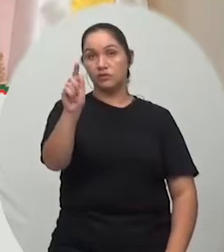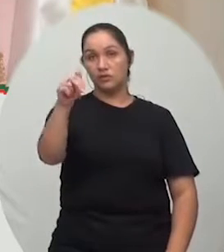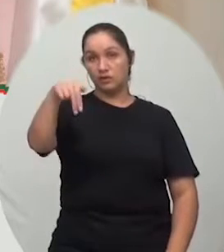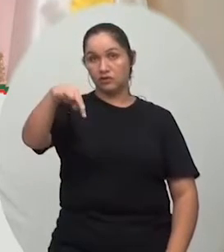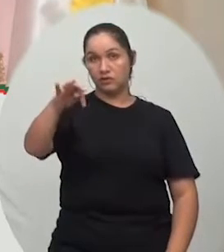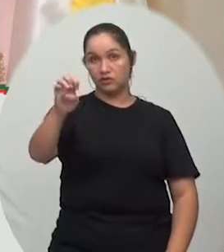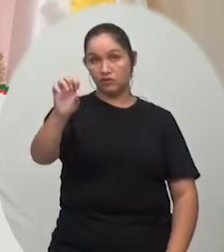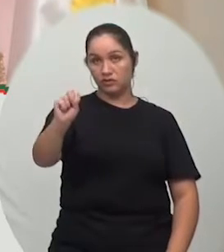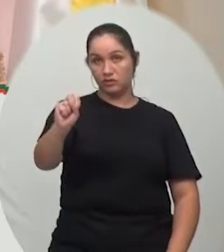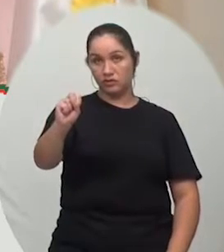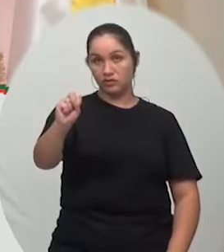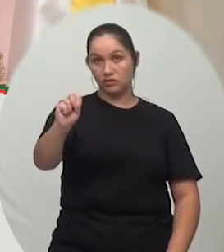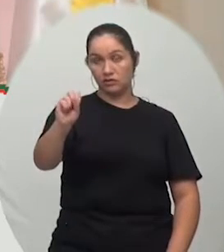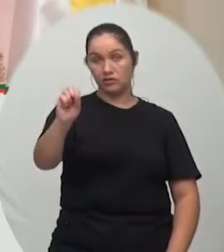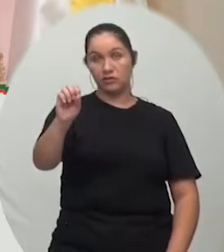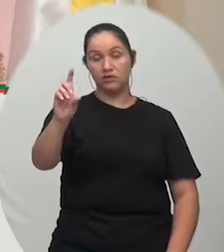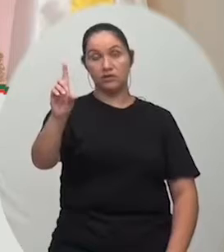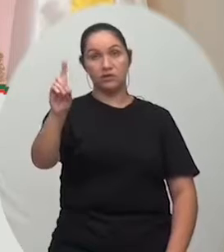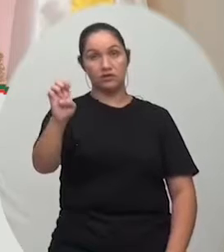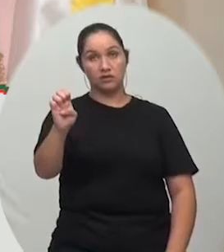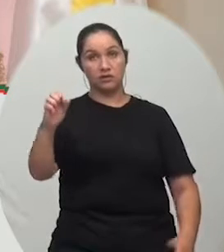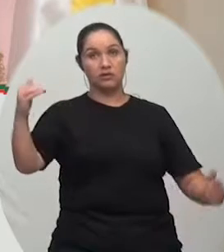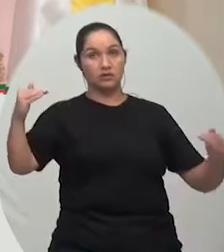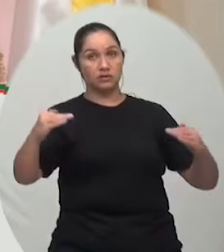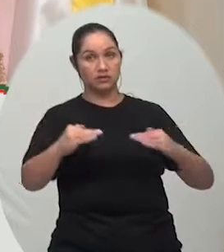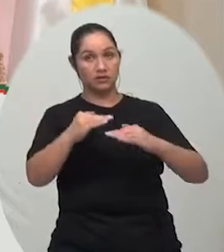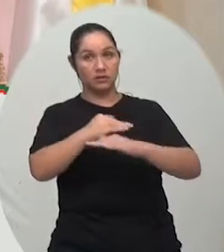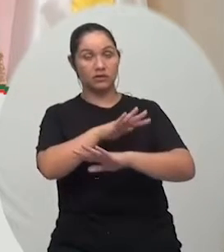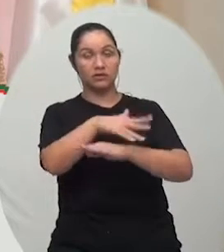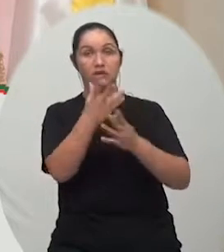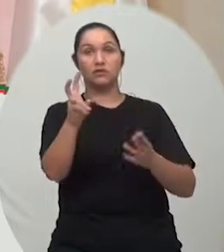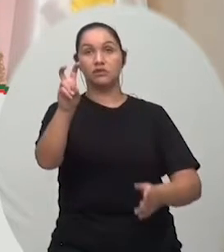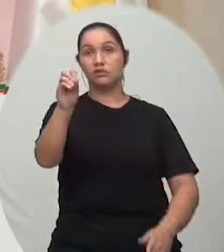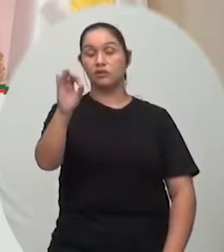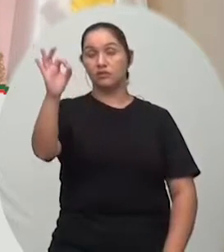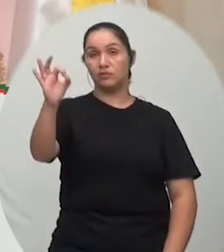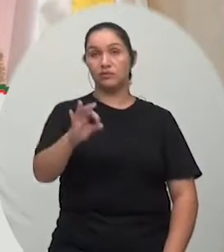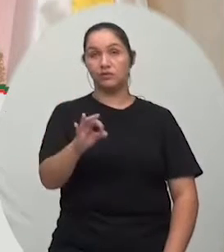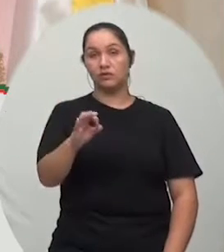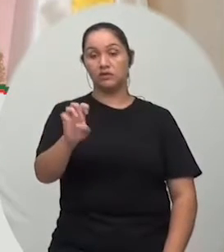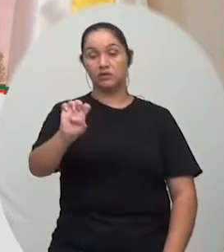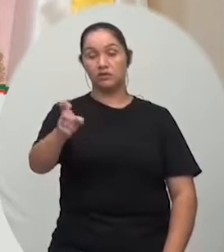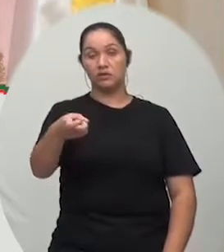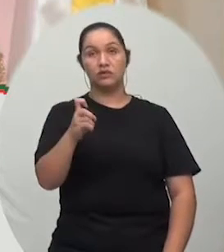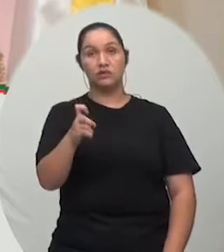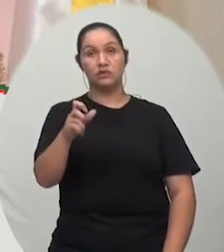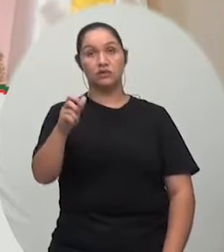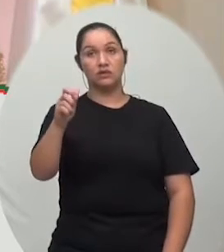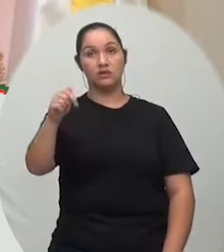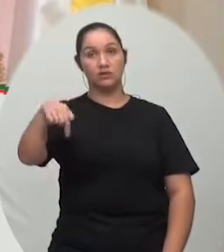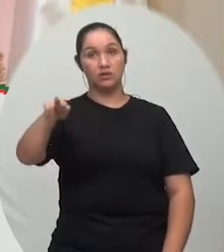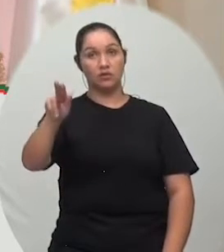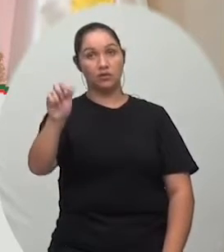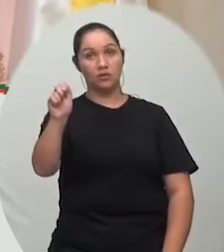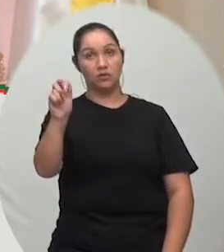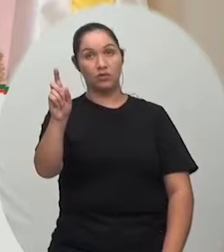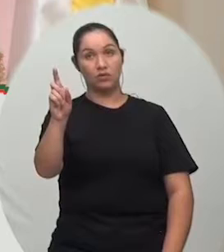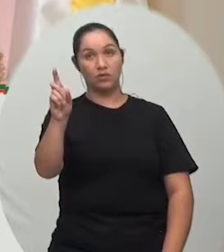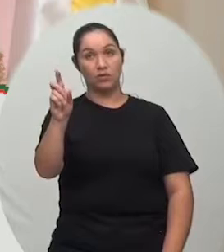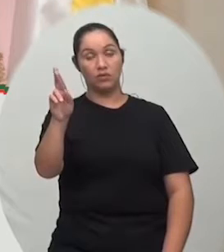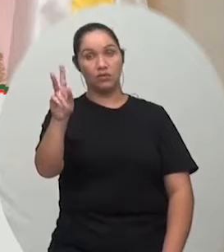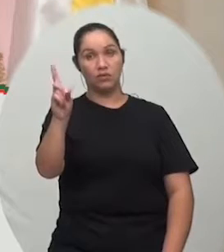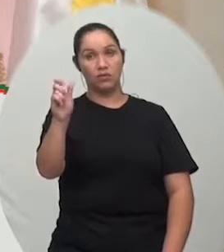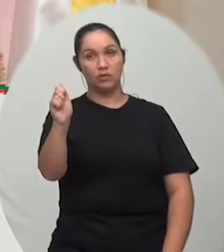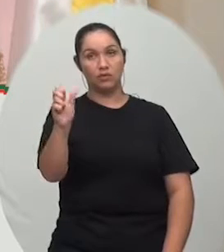primeiro, 50% dos ex-guardas municipais têm que estar no trânsito. Segundo, a gente quer saber a efetividade da